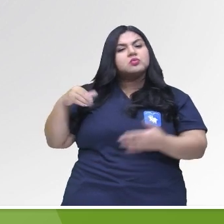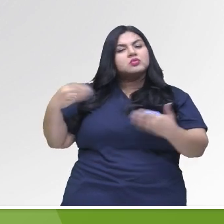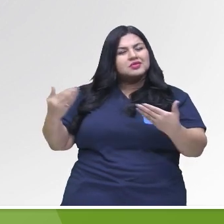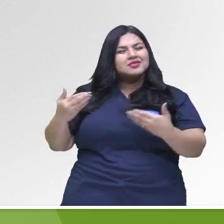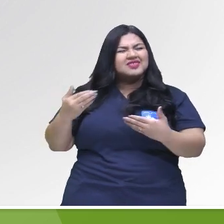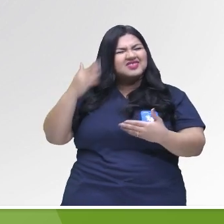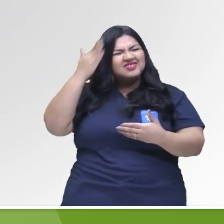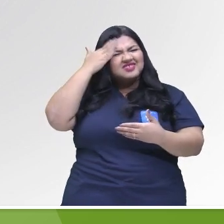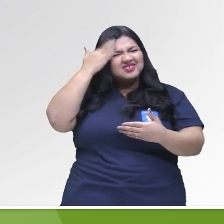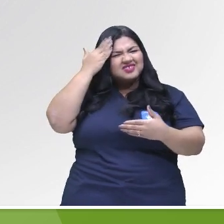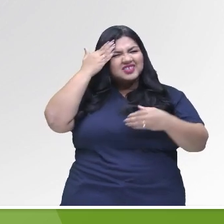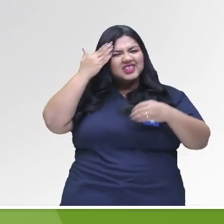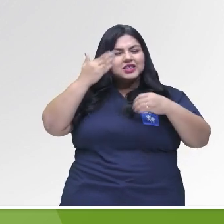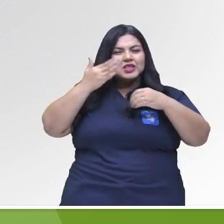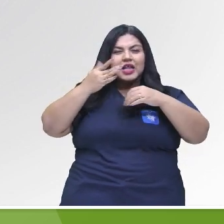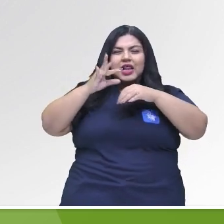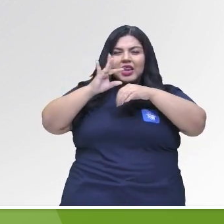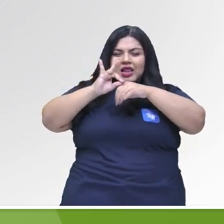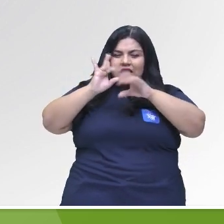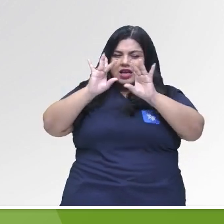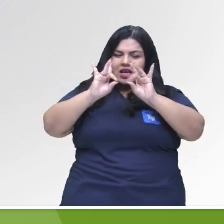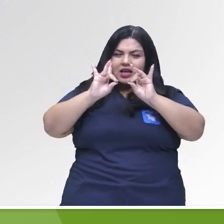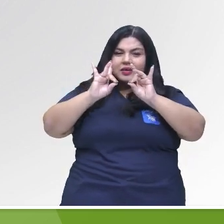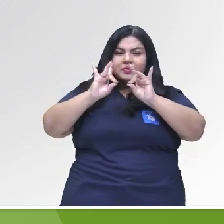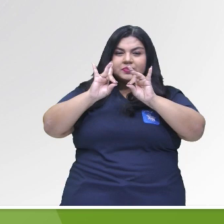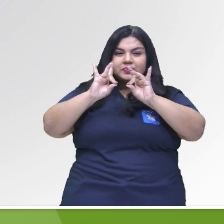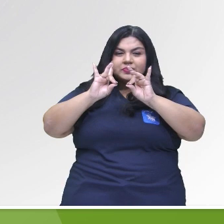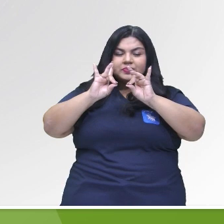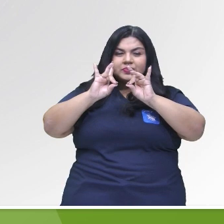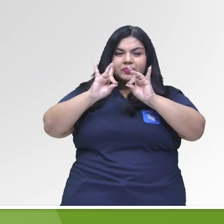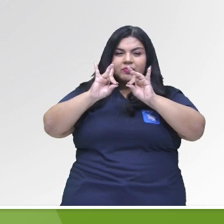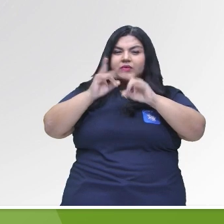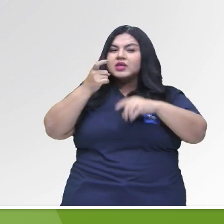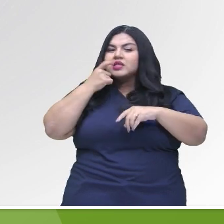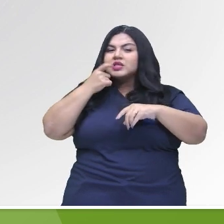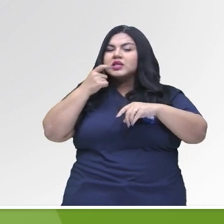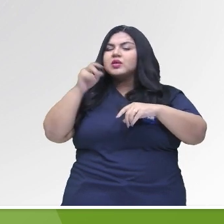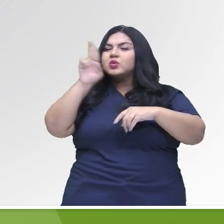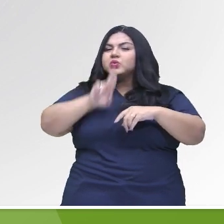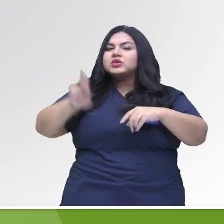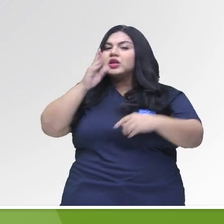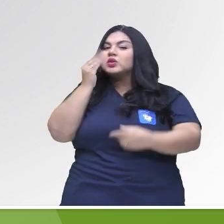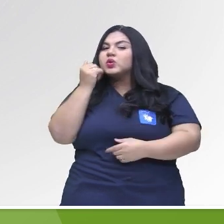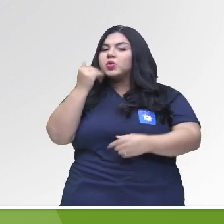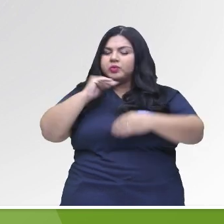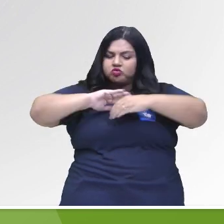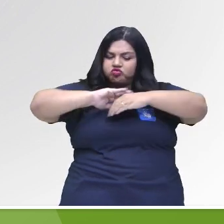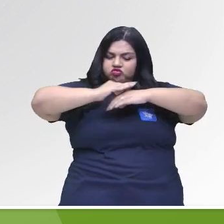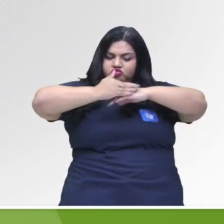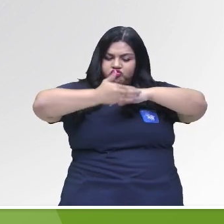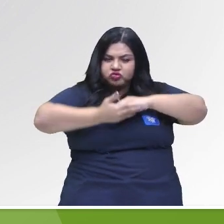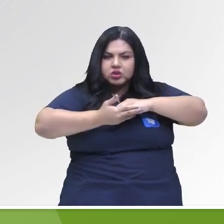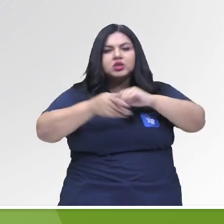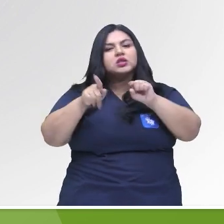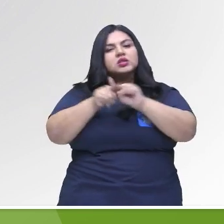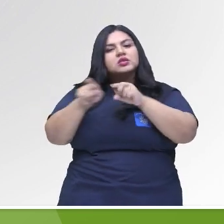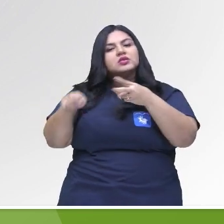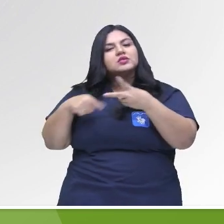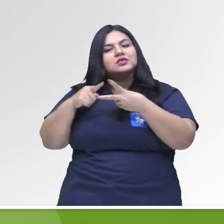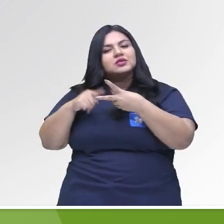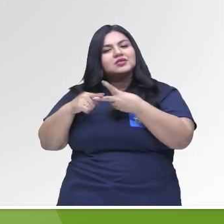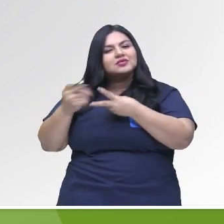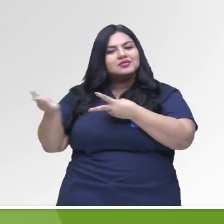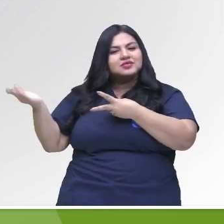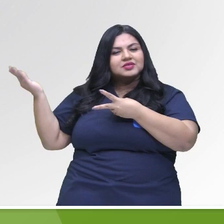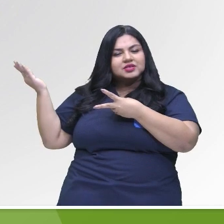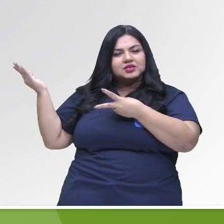aquele papelzinho filme, né? Que a gente utiliza na nossa alimentação, por exemplo. Nós temos as poliamidas.